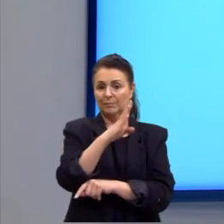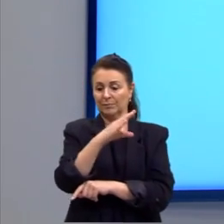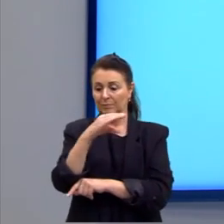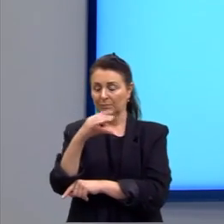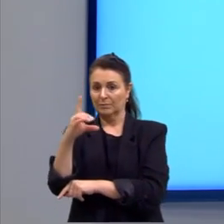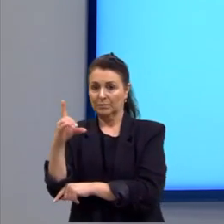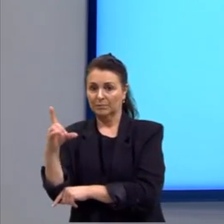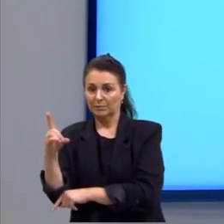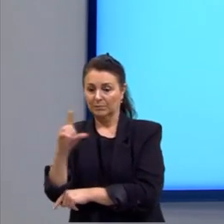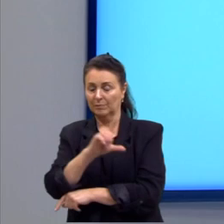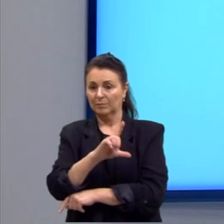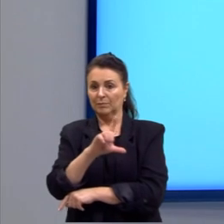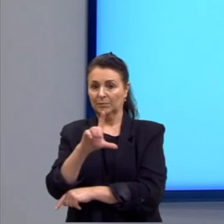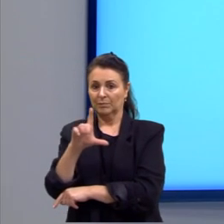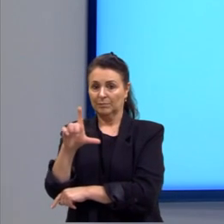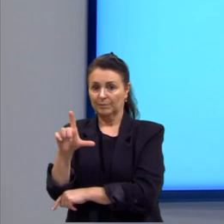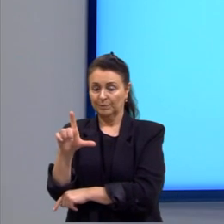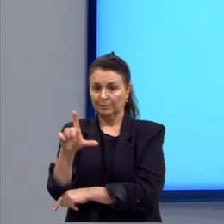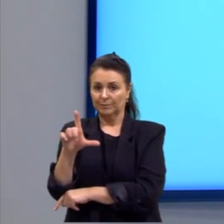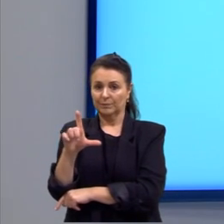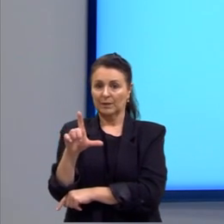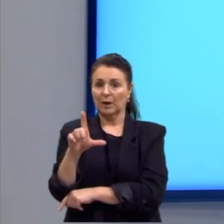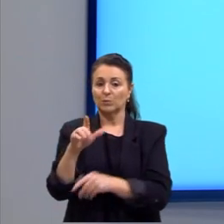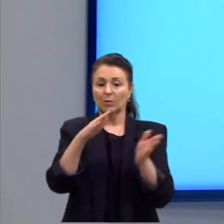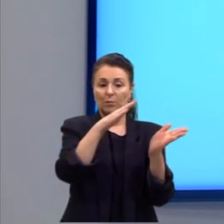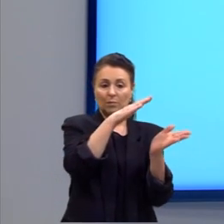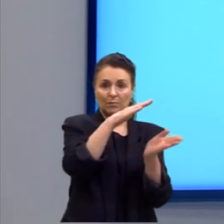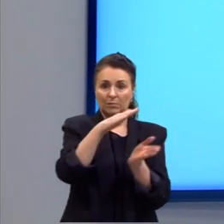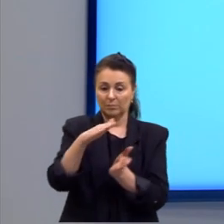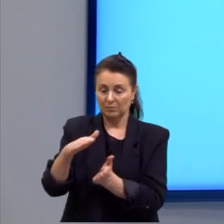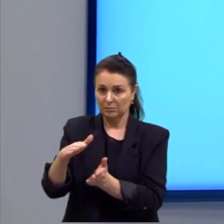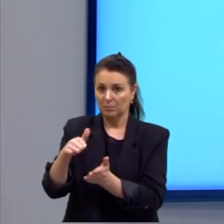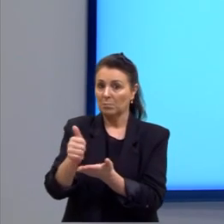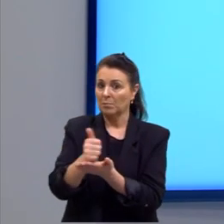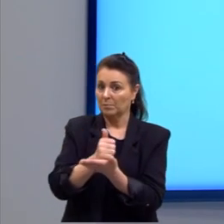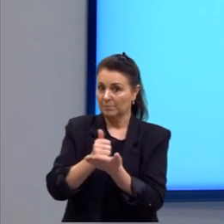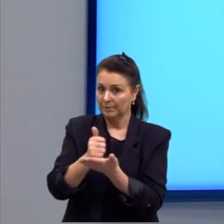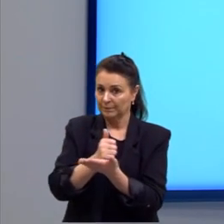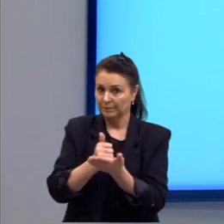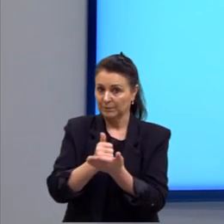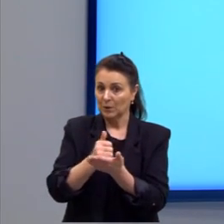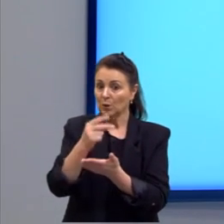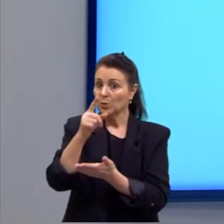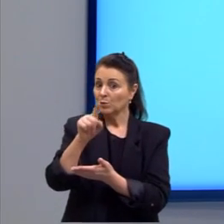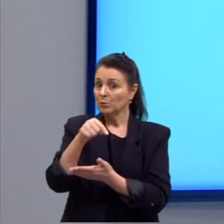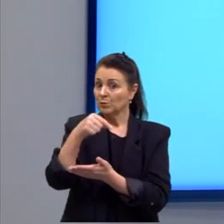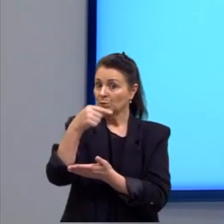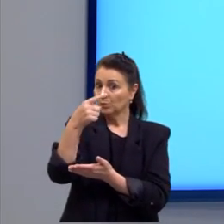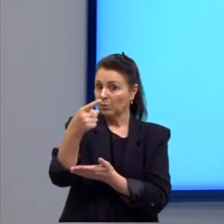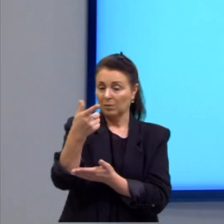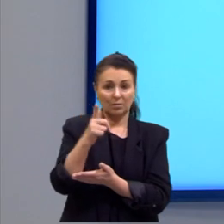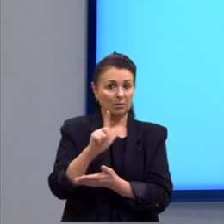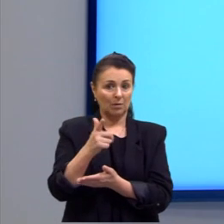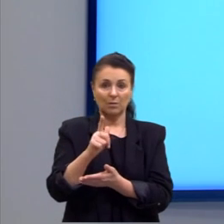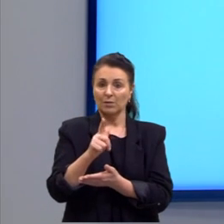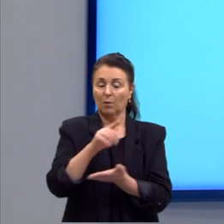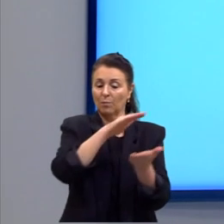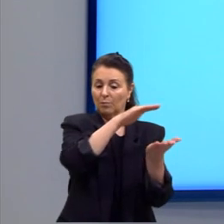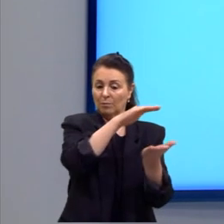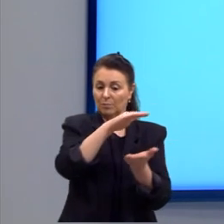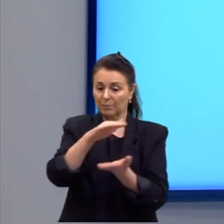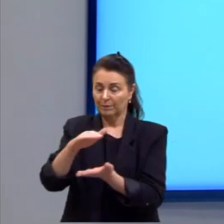os lados que são então Paralelos eles são chamados de base e os outros dois lados que não são